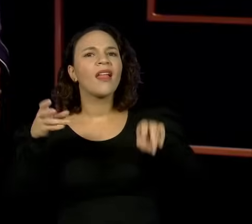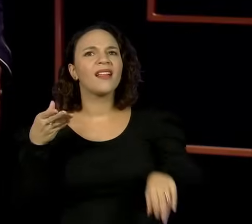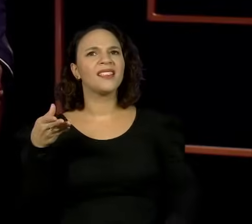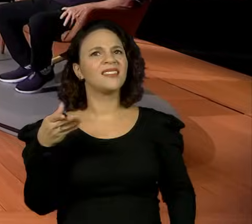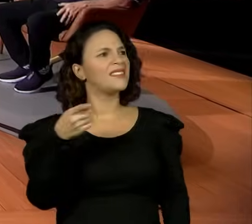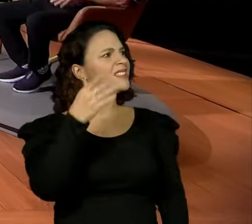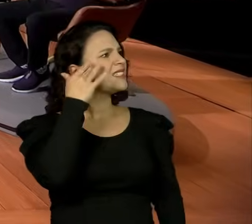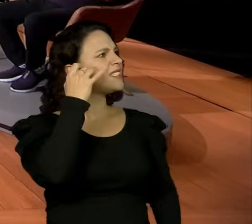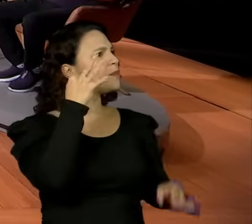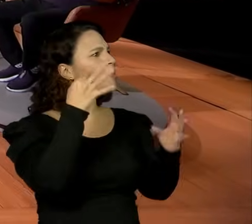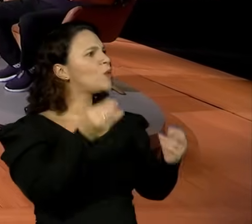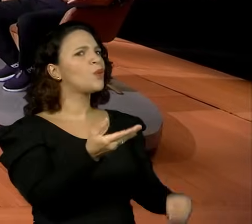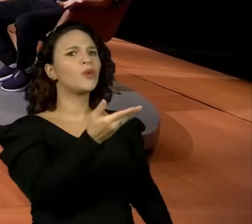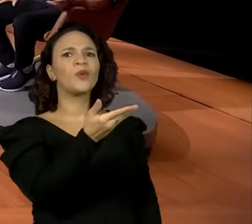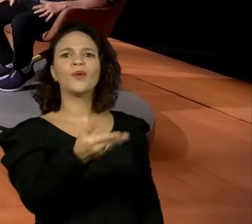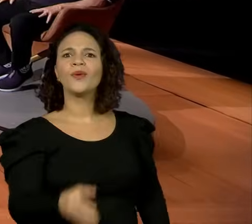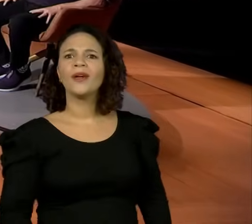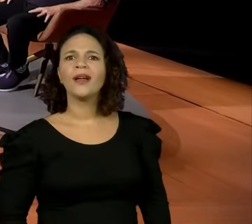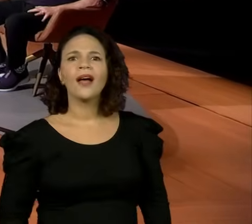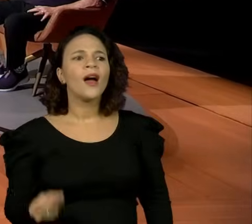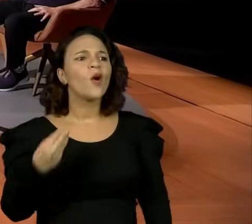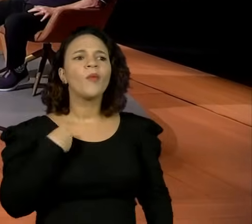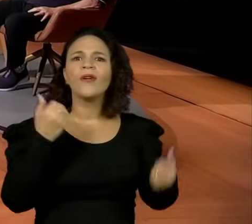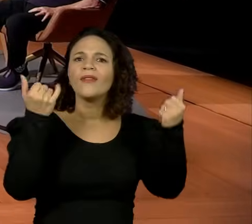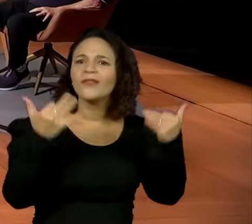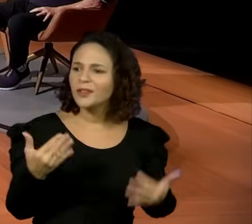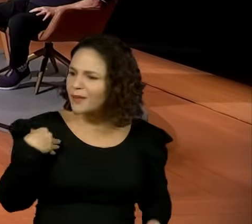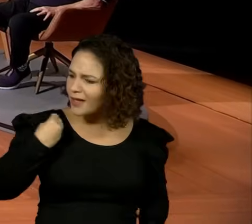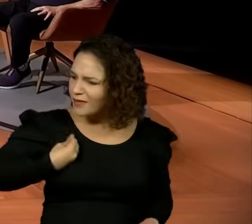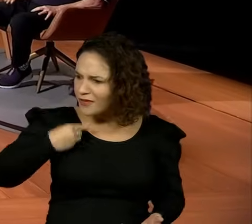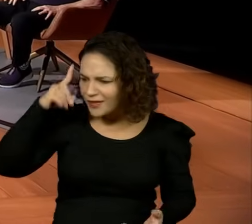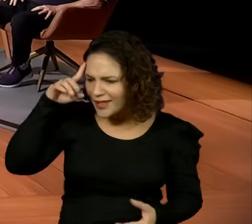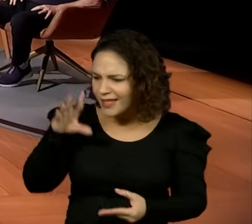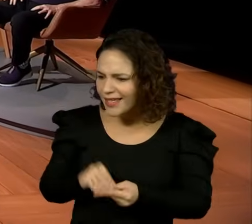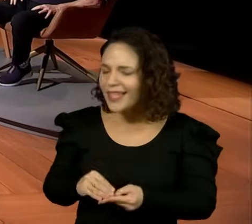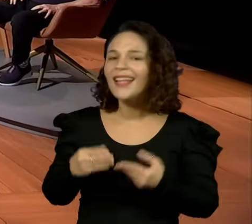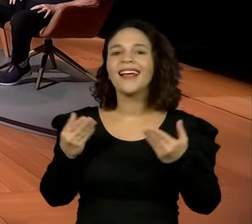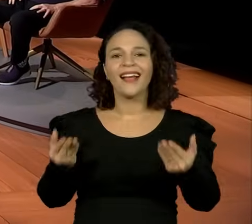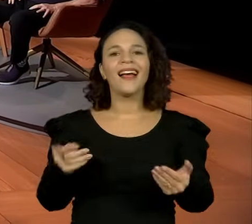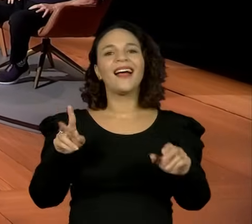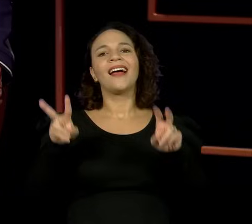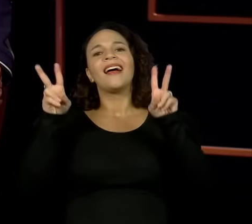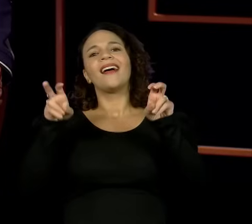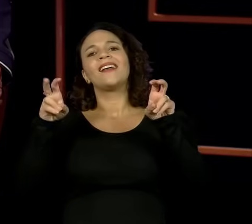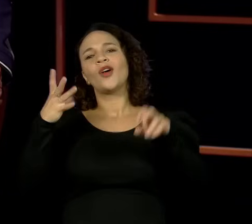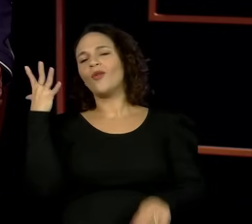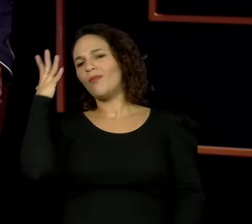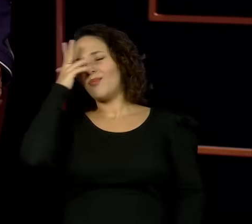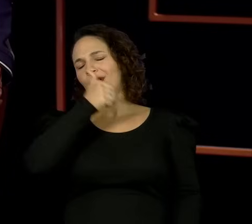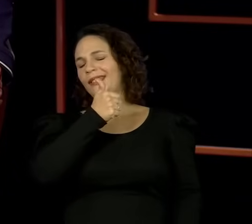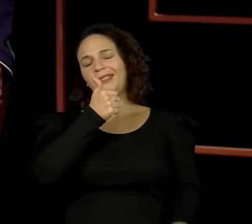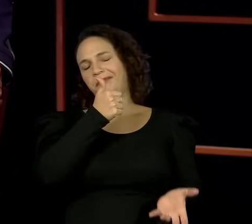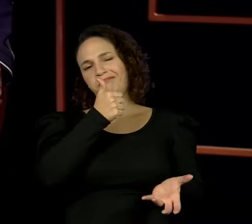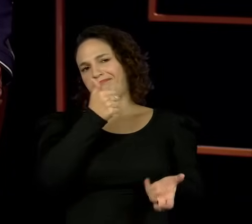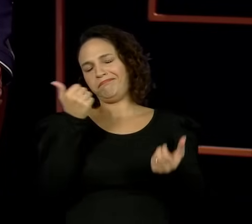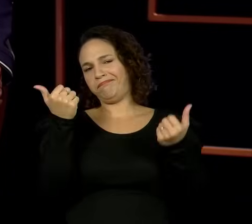dá para falar com ela sabe tudo. Ela sabe. E aí fizemos a peça, eu dirigi a